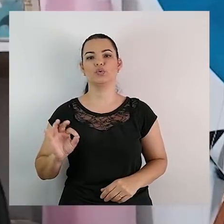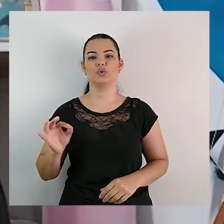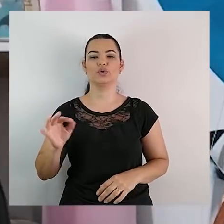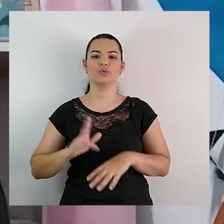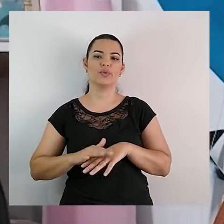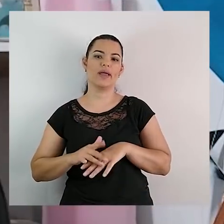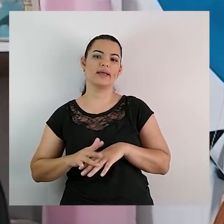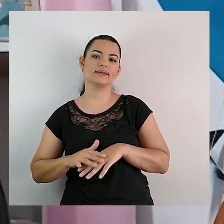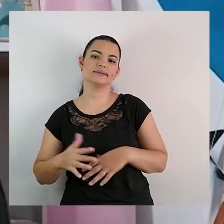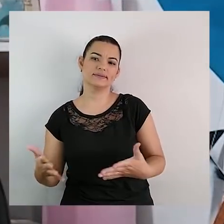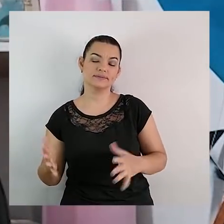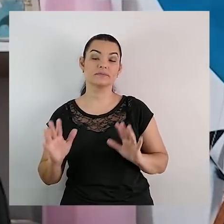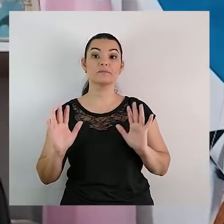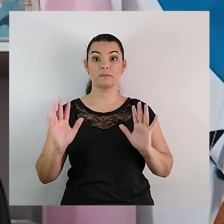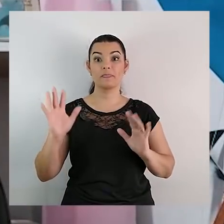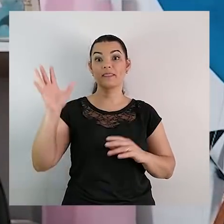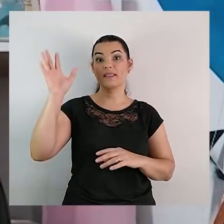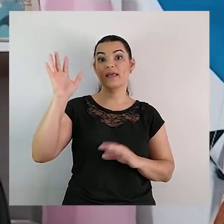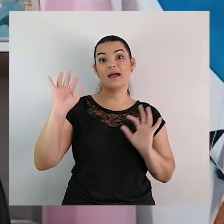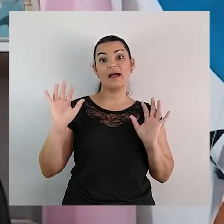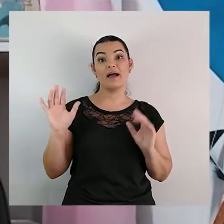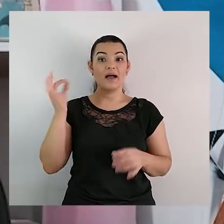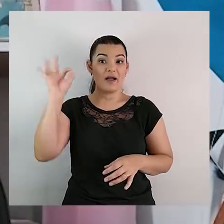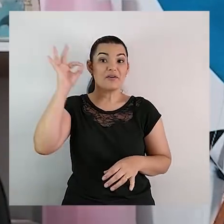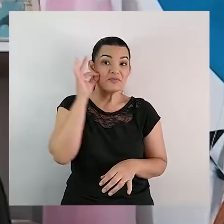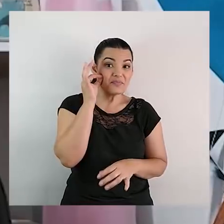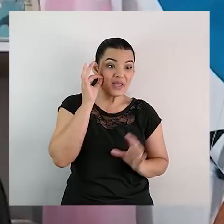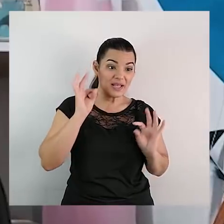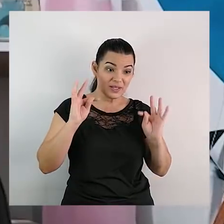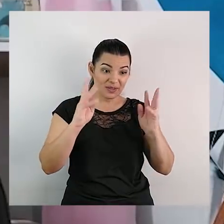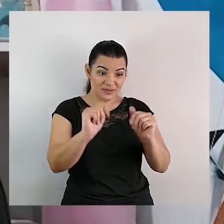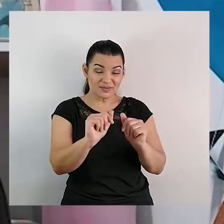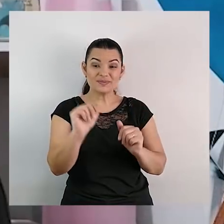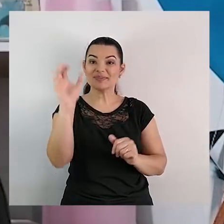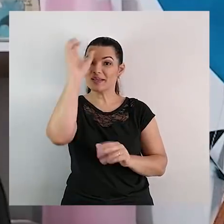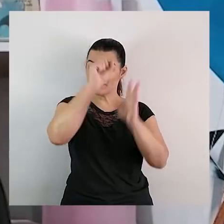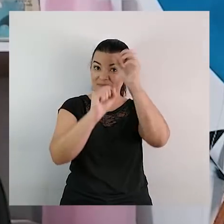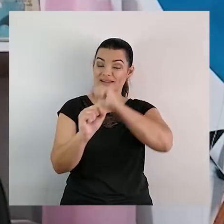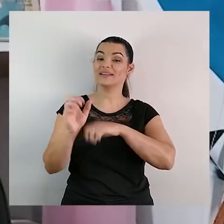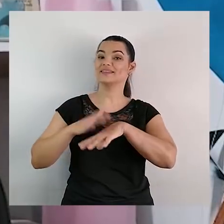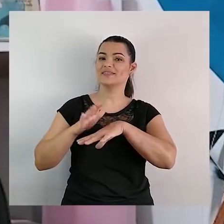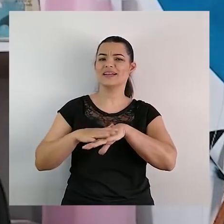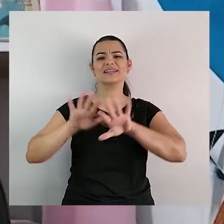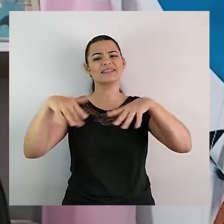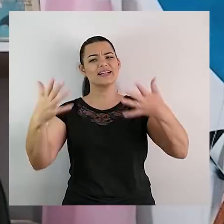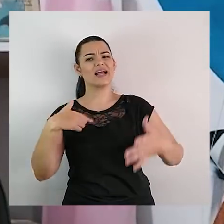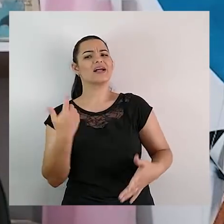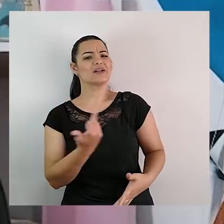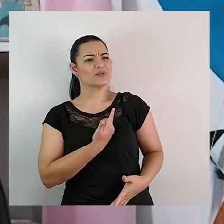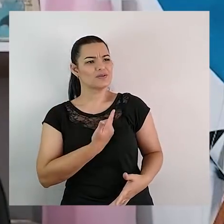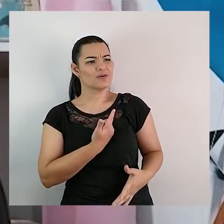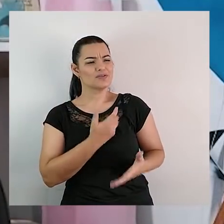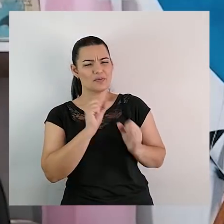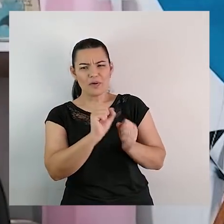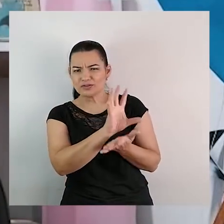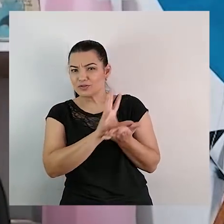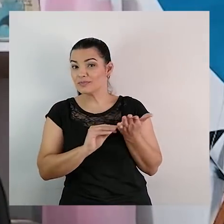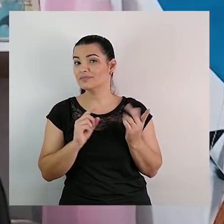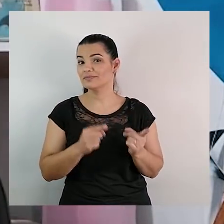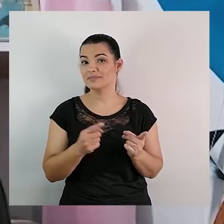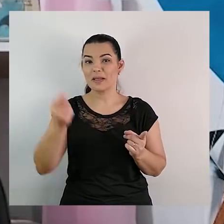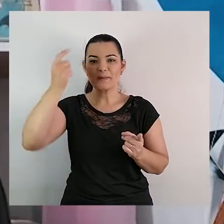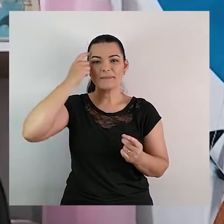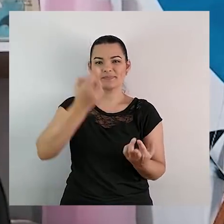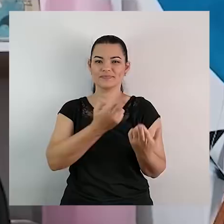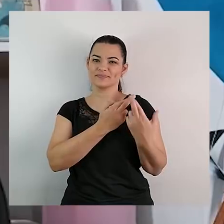doente. As abelhas já aprenderam como fazer. Será que podemos nos inspirar nelas e pensar na nossa responsabilidade